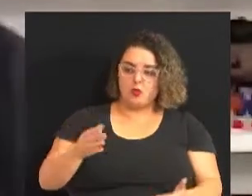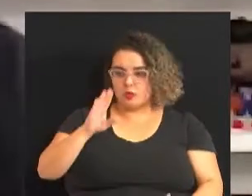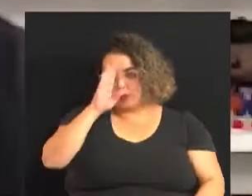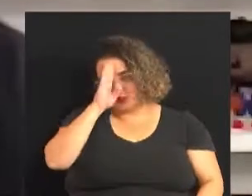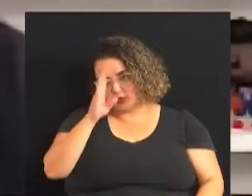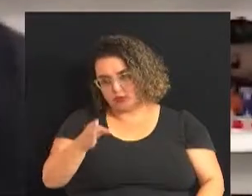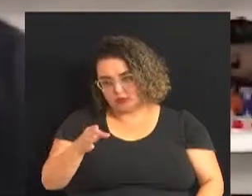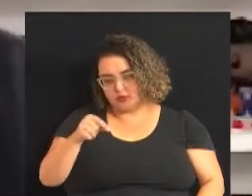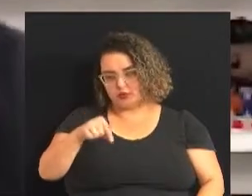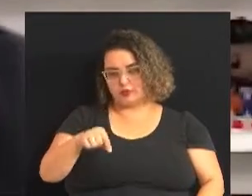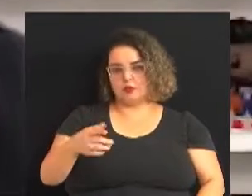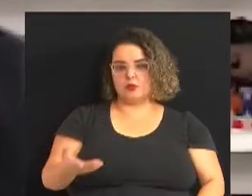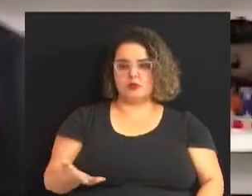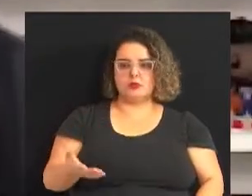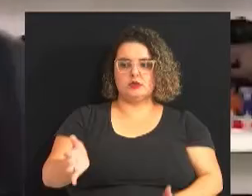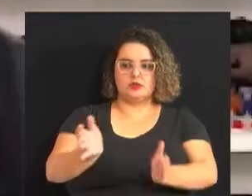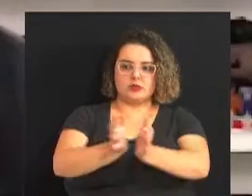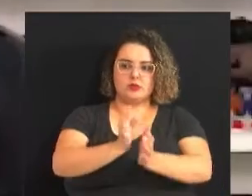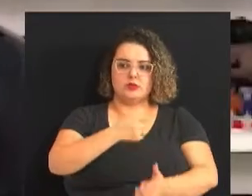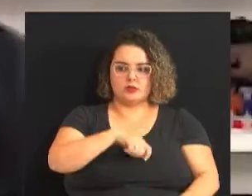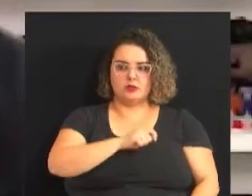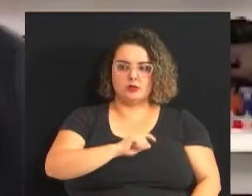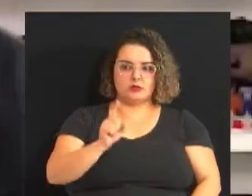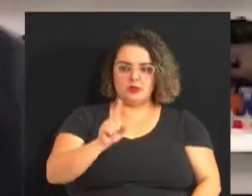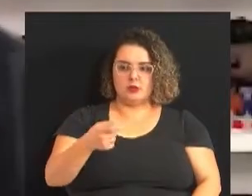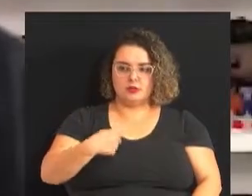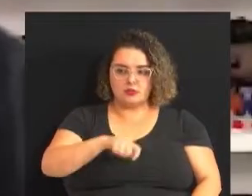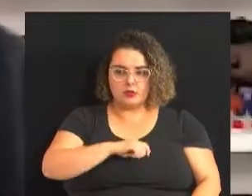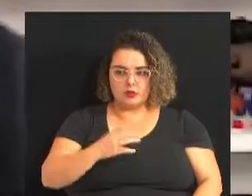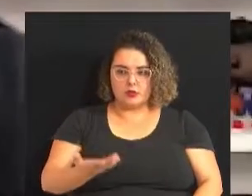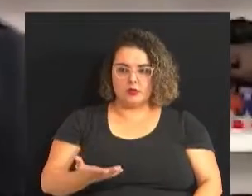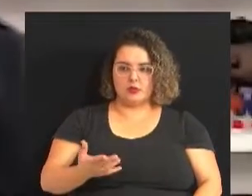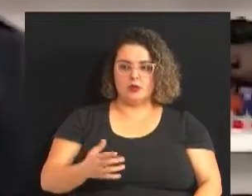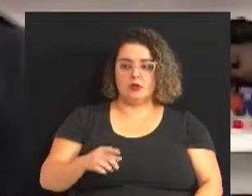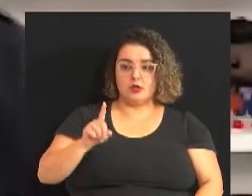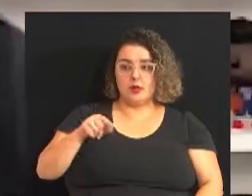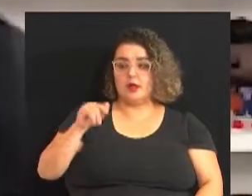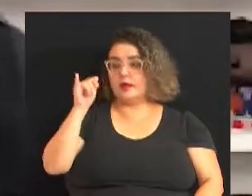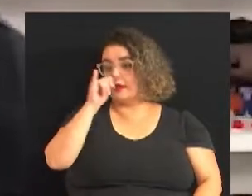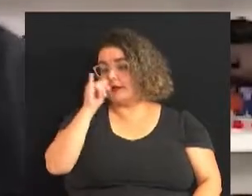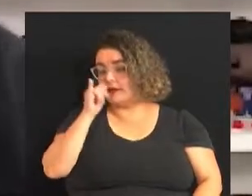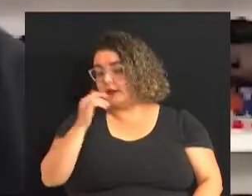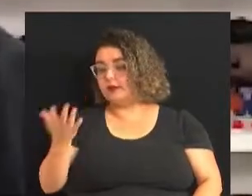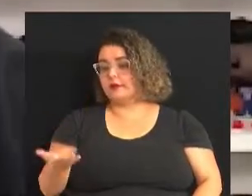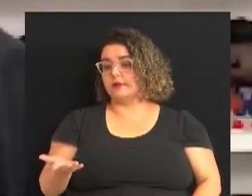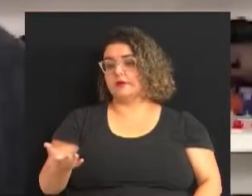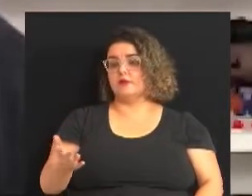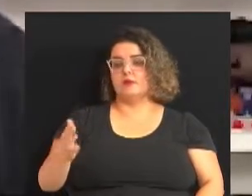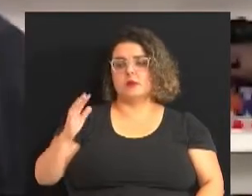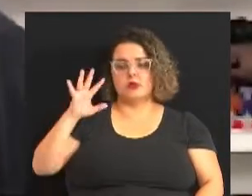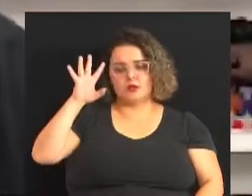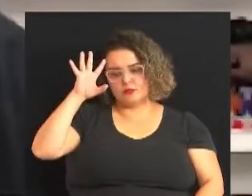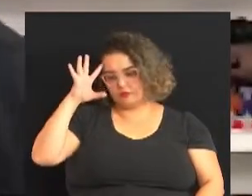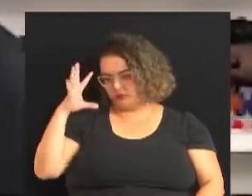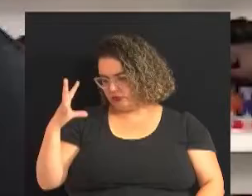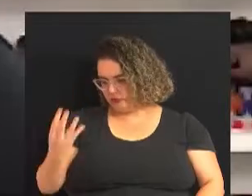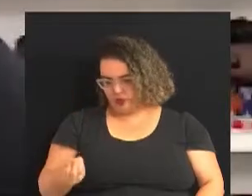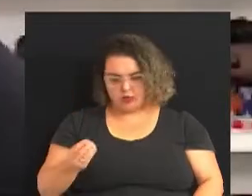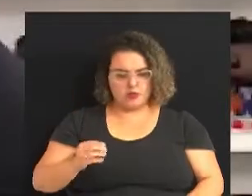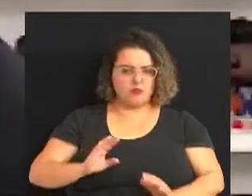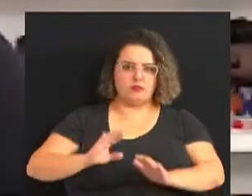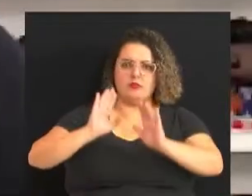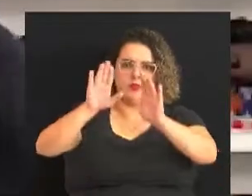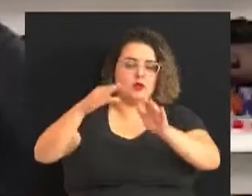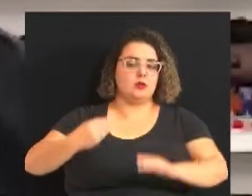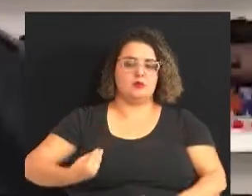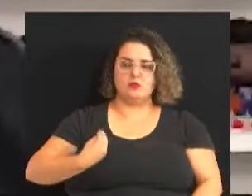comandante da seleção espanhola nem espanhol ele é o Sérgio Scariolo, ele é italiano, mas é um cara de entendimento do basquetebol, da vivência, de